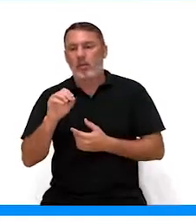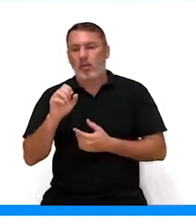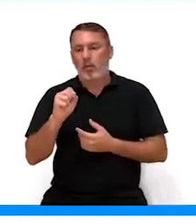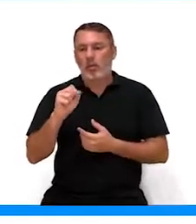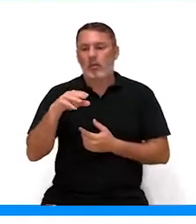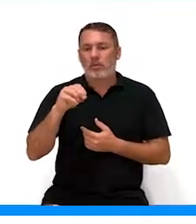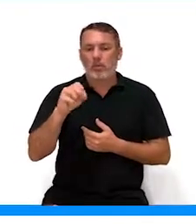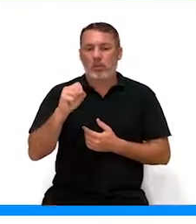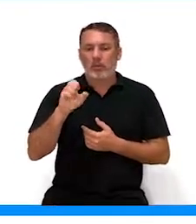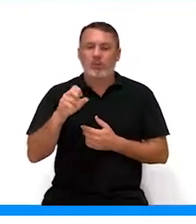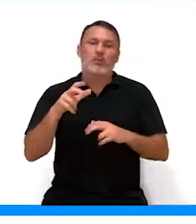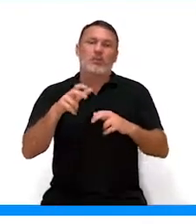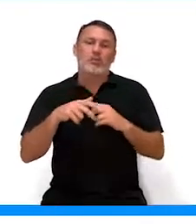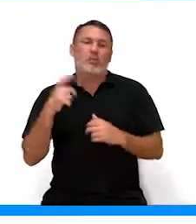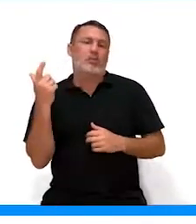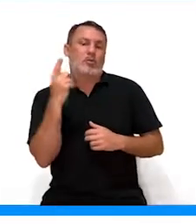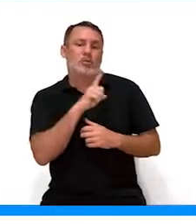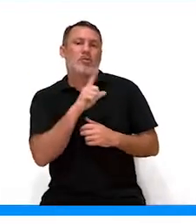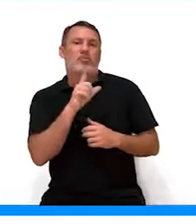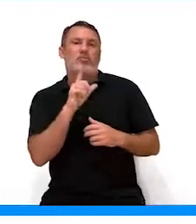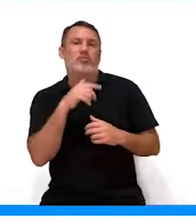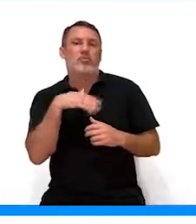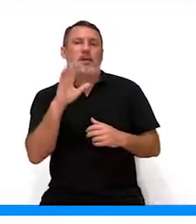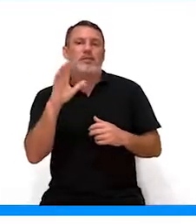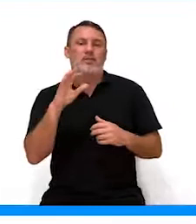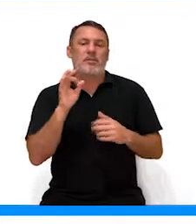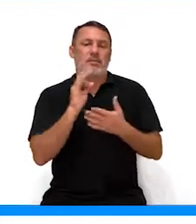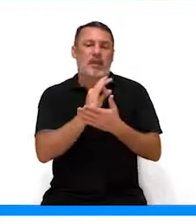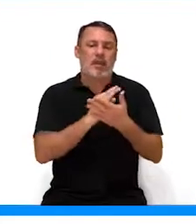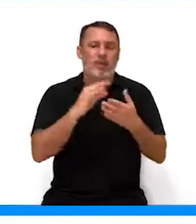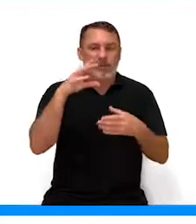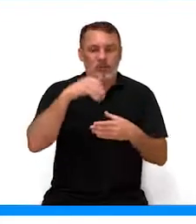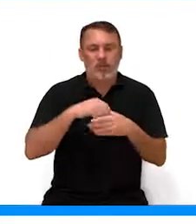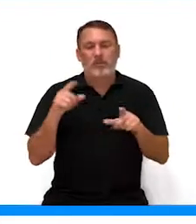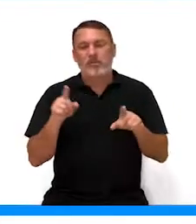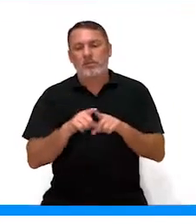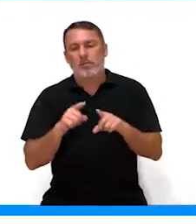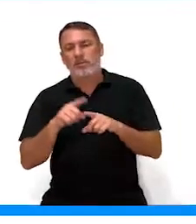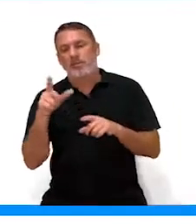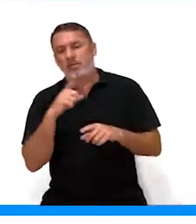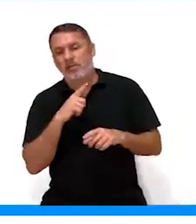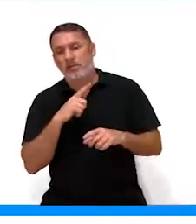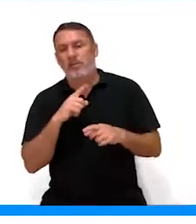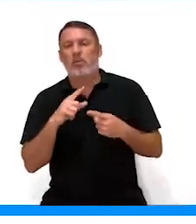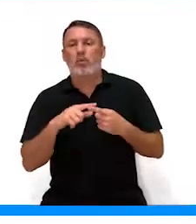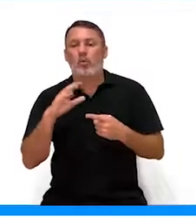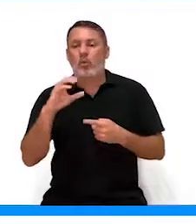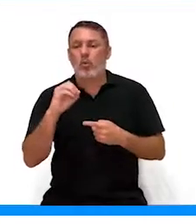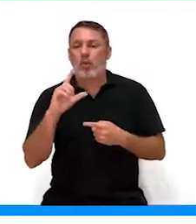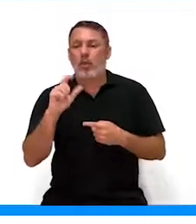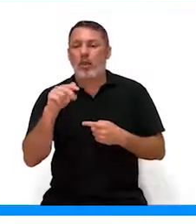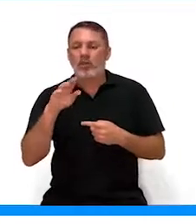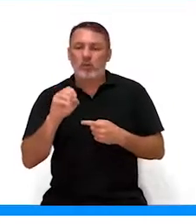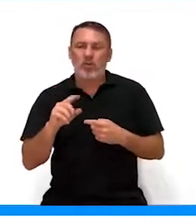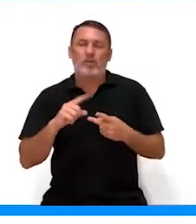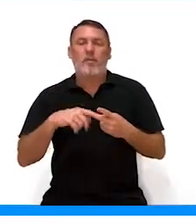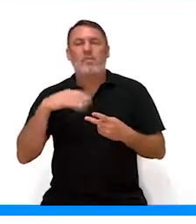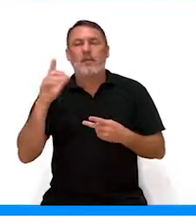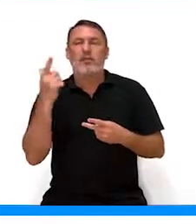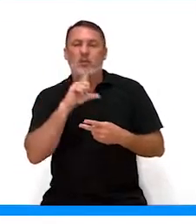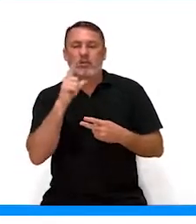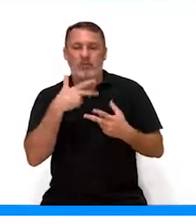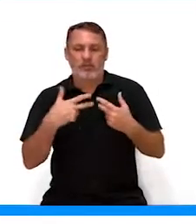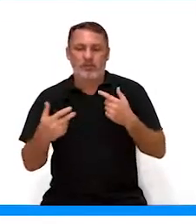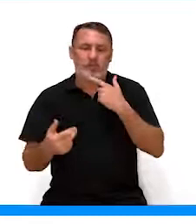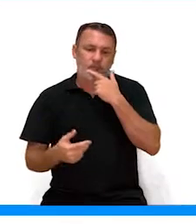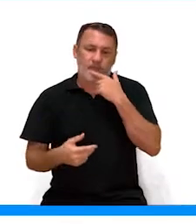do sangue por osmose. Você acaba, então, hidratando mais essas células e mantendo a produção de